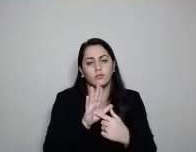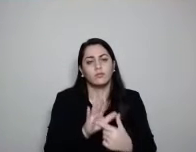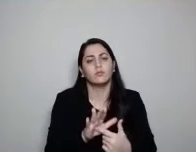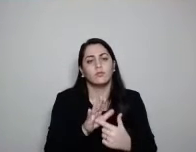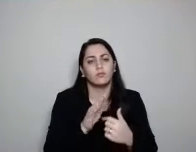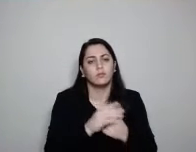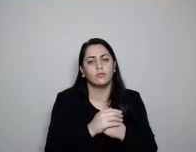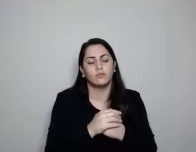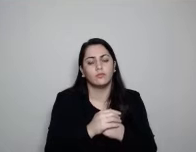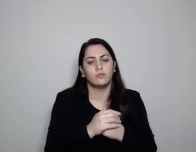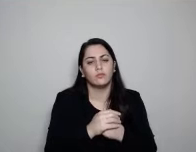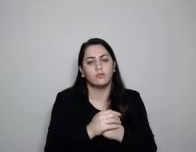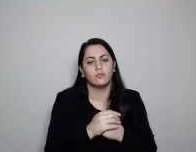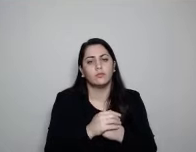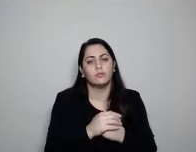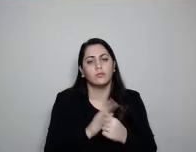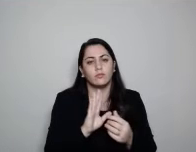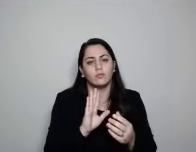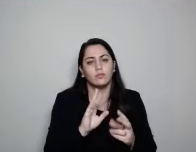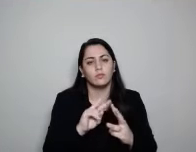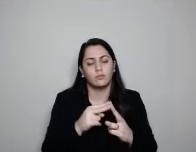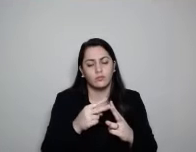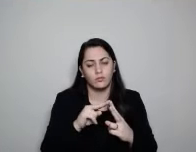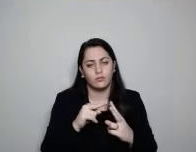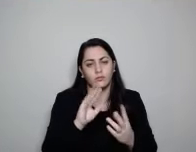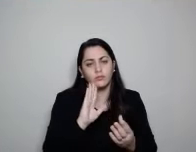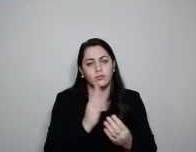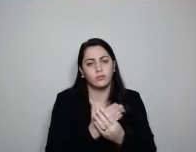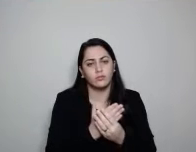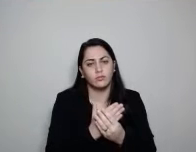hipótese dos autos, precedente superior ao Tribunal de Justiça,